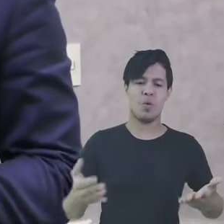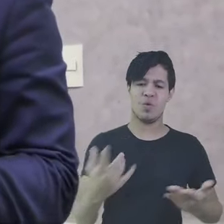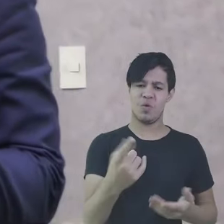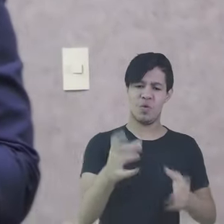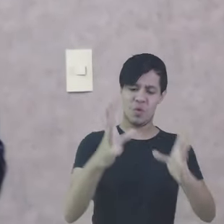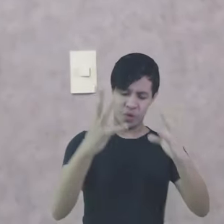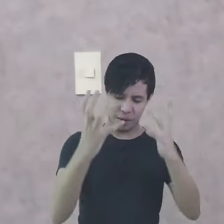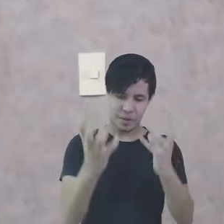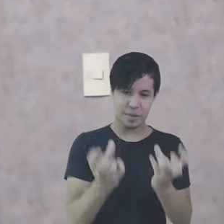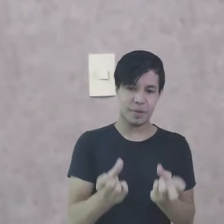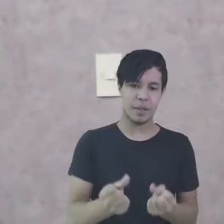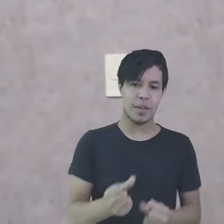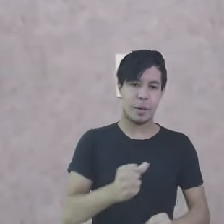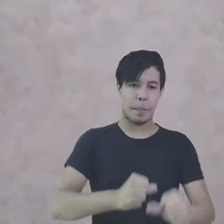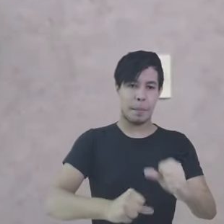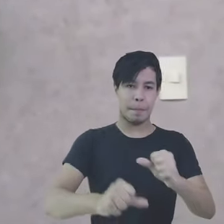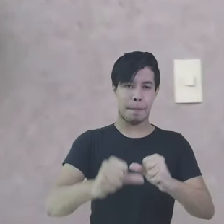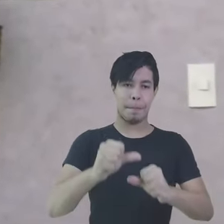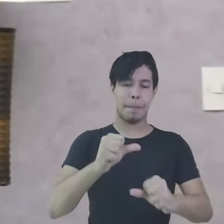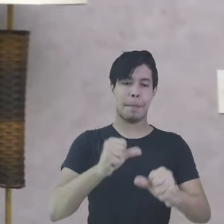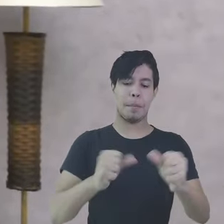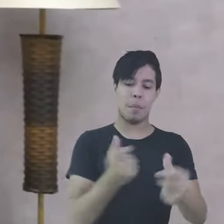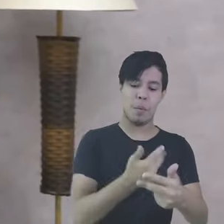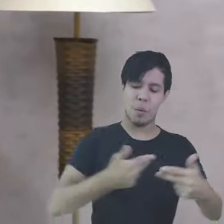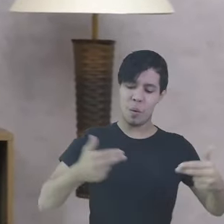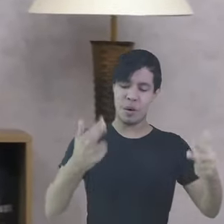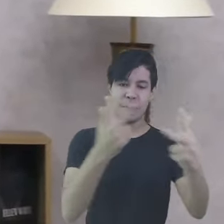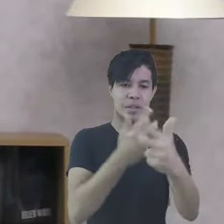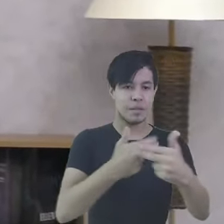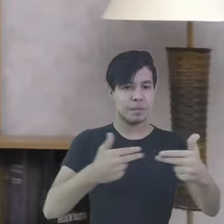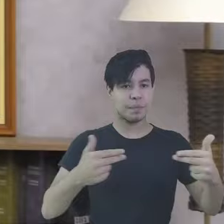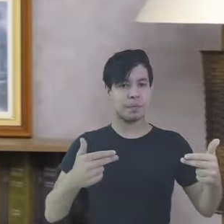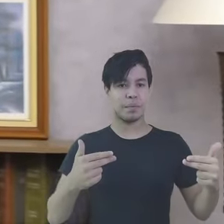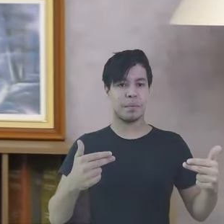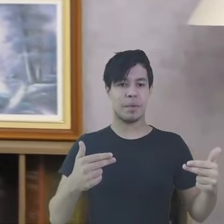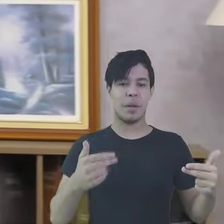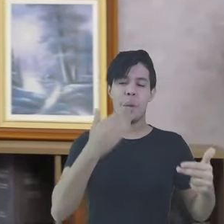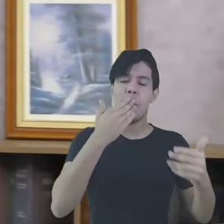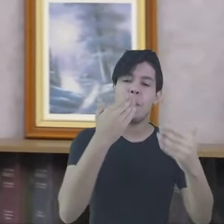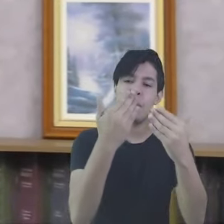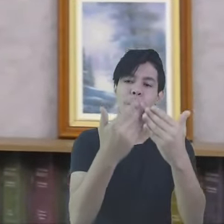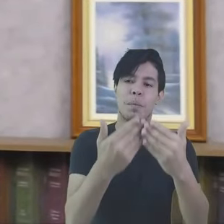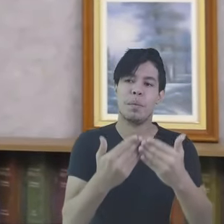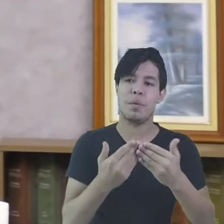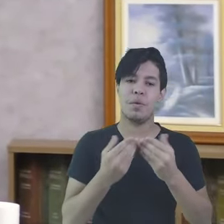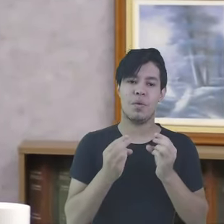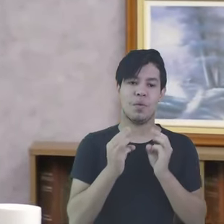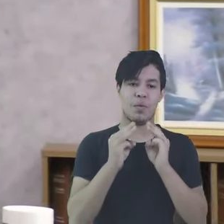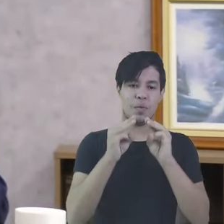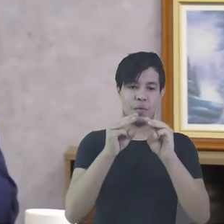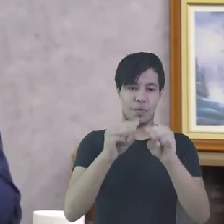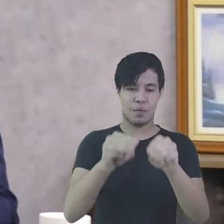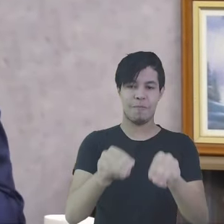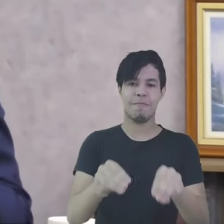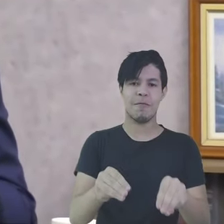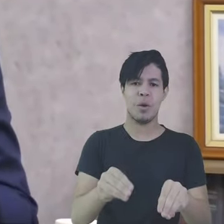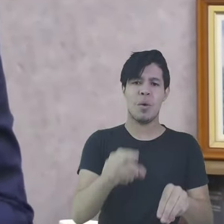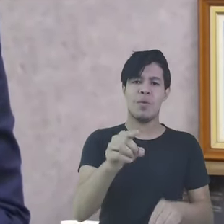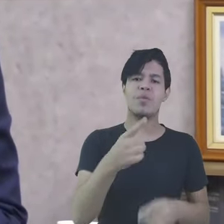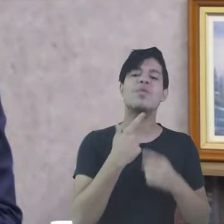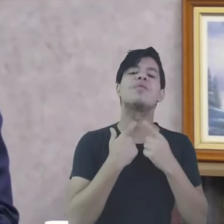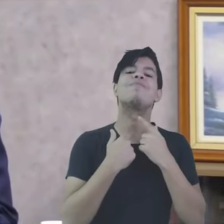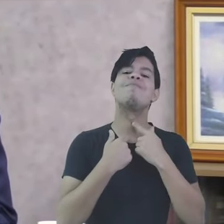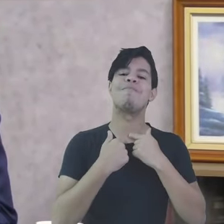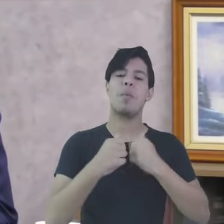ser transformado de glória em glória? Vem aqui comigo. Olha aqui, é o apelo final que eu faço a você. Você deseja ser transformado